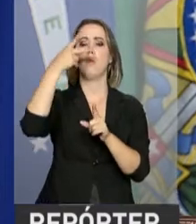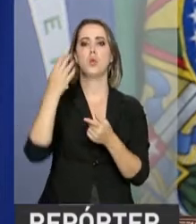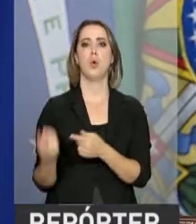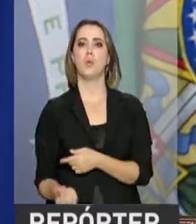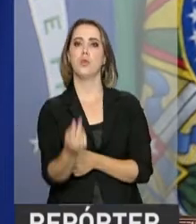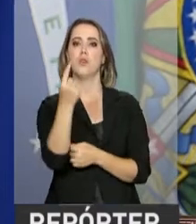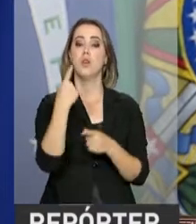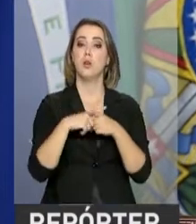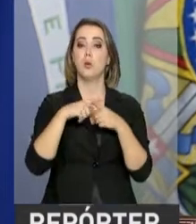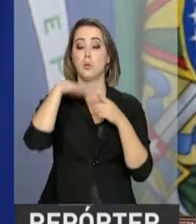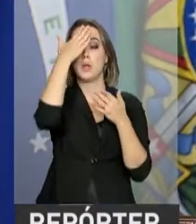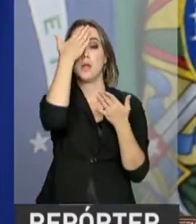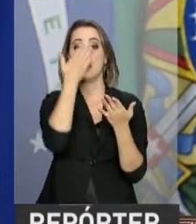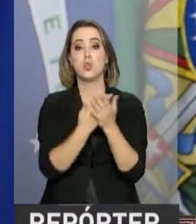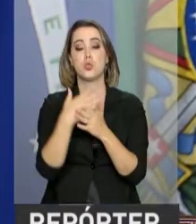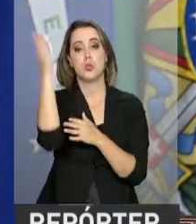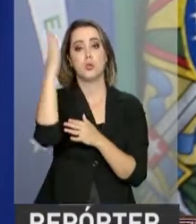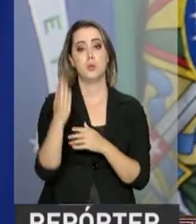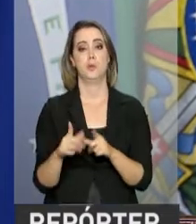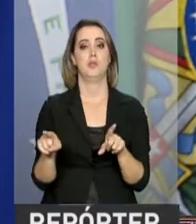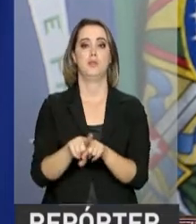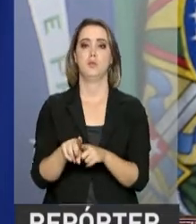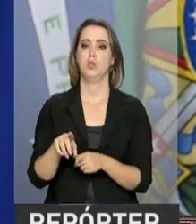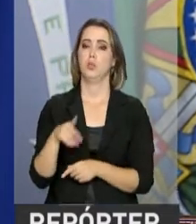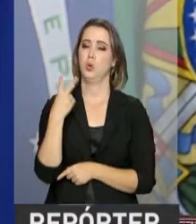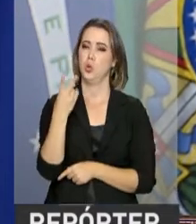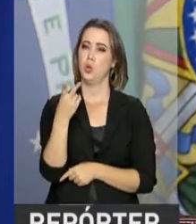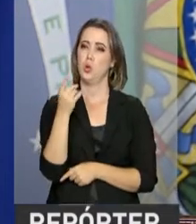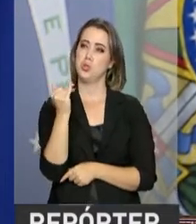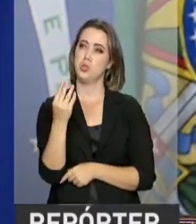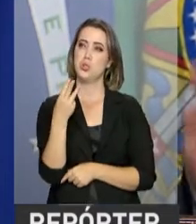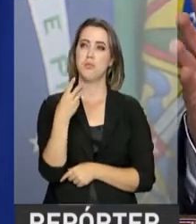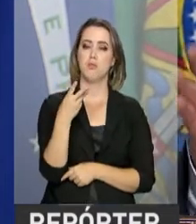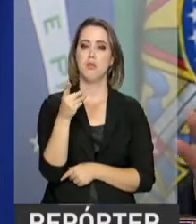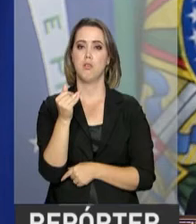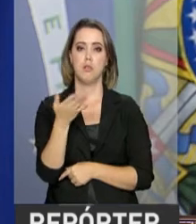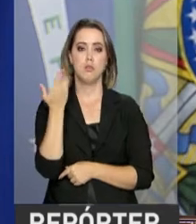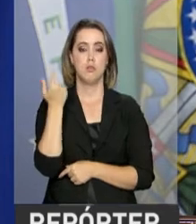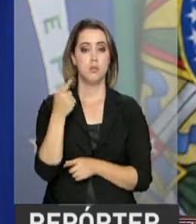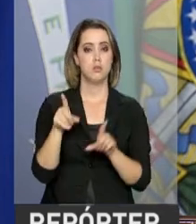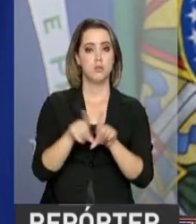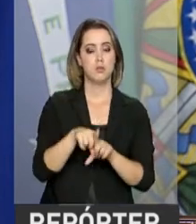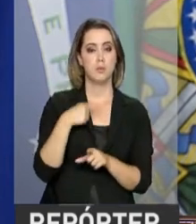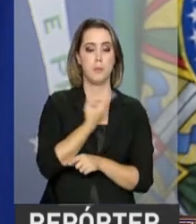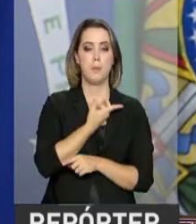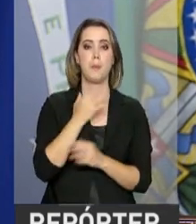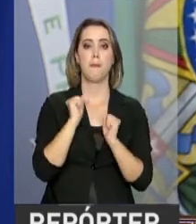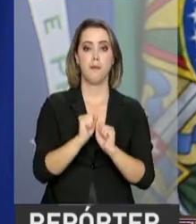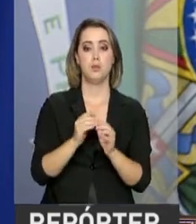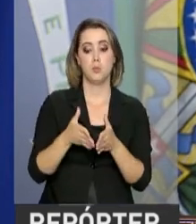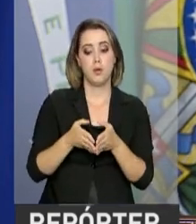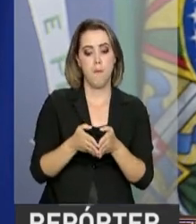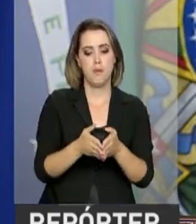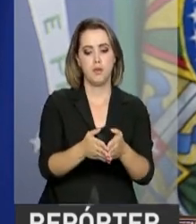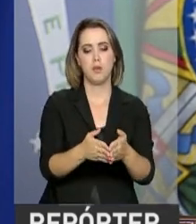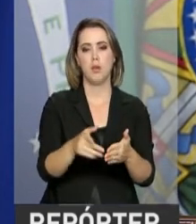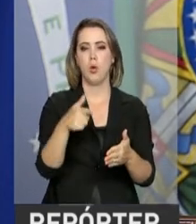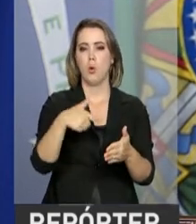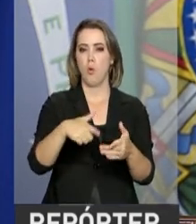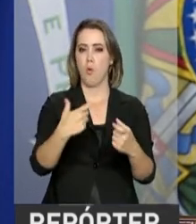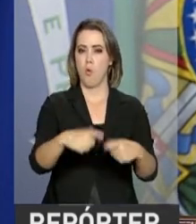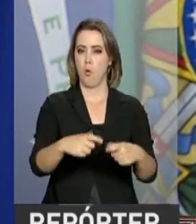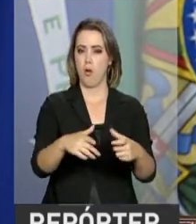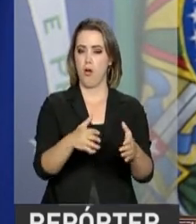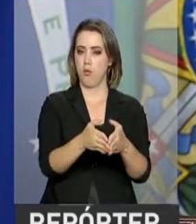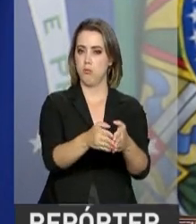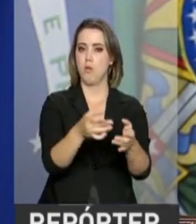credibilidade. Nós conseguimos, há 2, 3 dias atrás, levar adiante a concessão de um porto em Santarém em